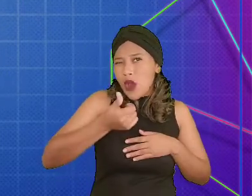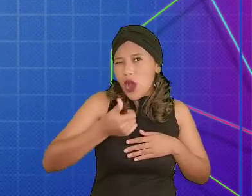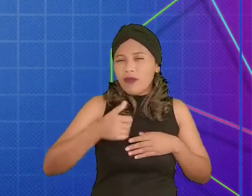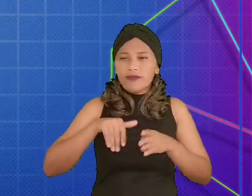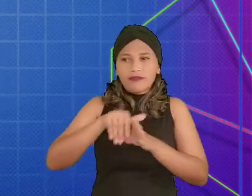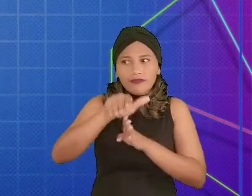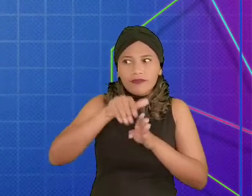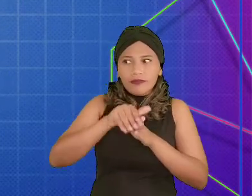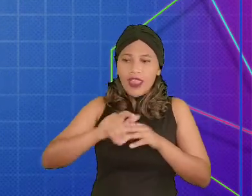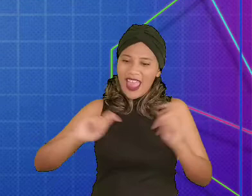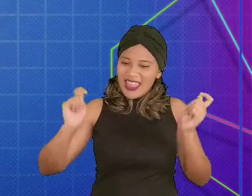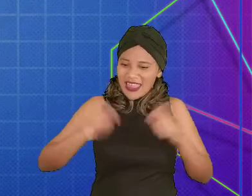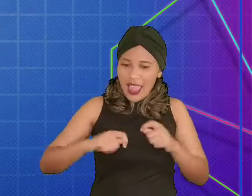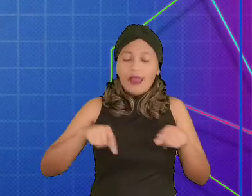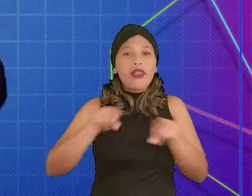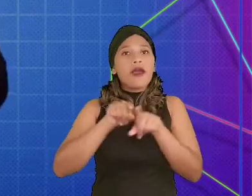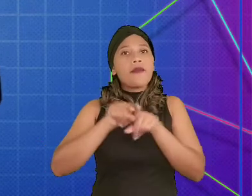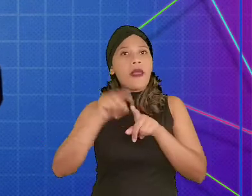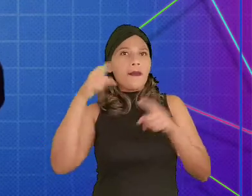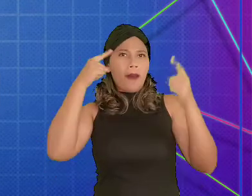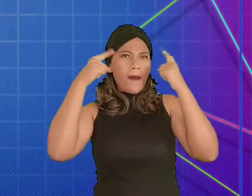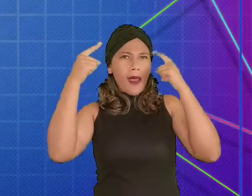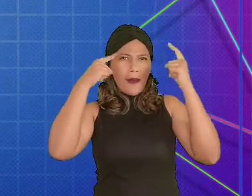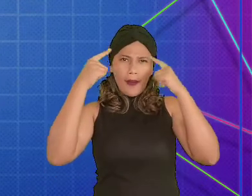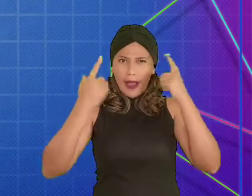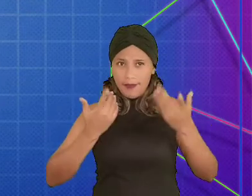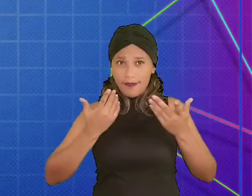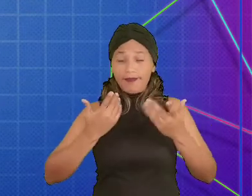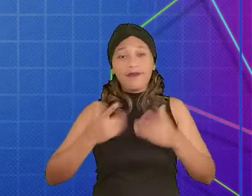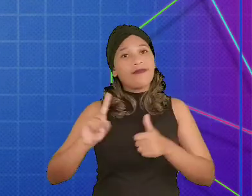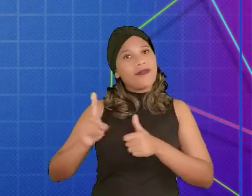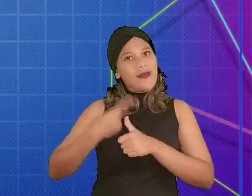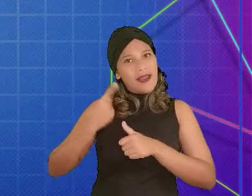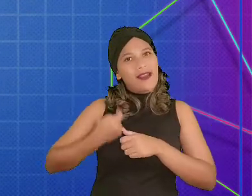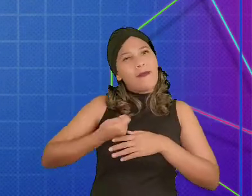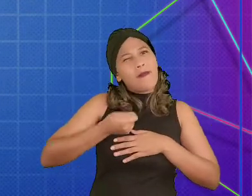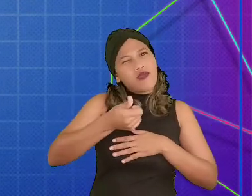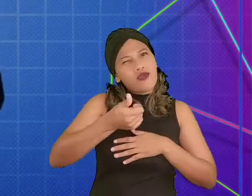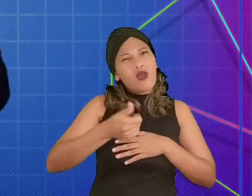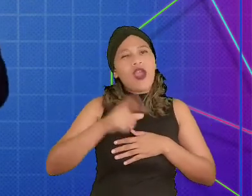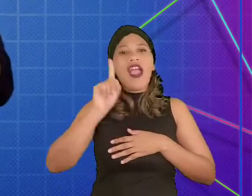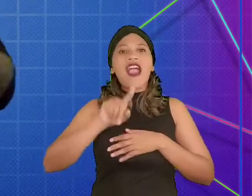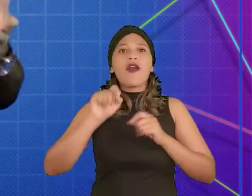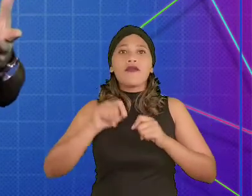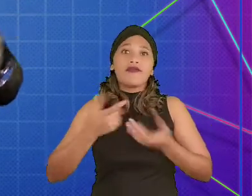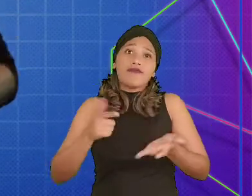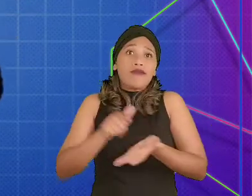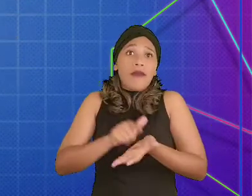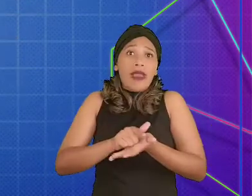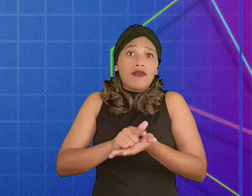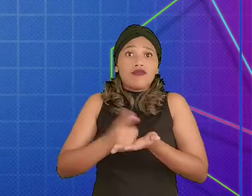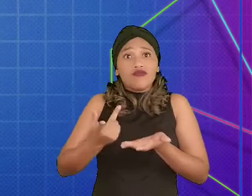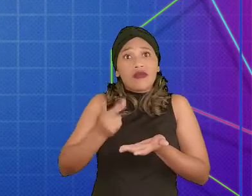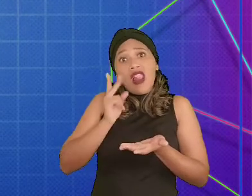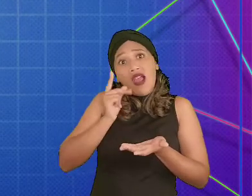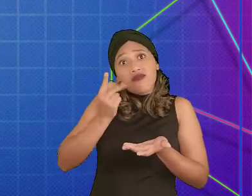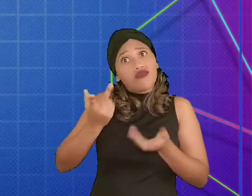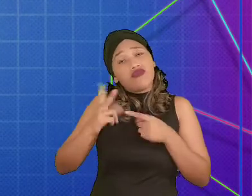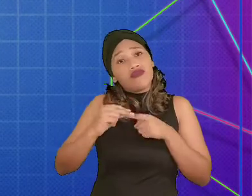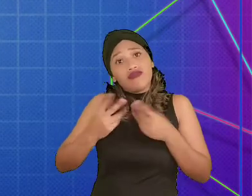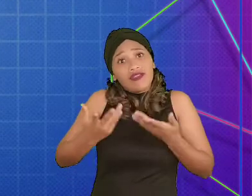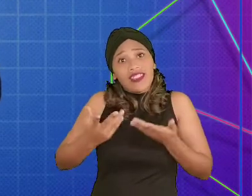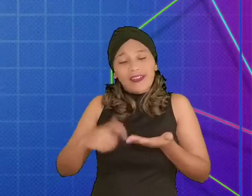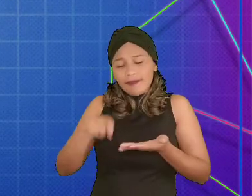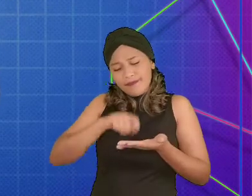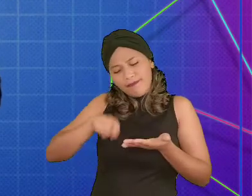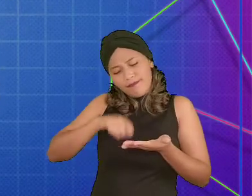de ferramentas que você pode justamente construir seus mapas. A primeira dica, logicamente, é o famoso papel e caneta, ou papel e lápis, né?